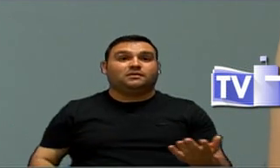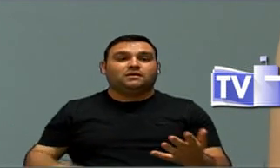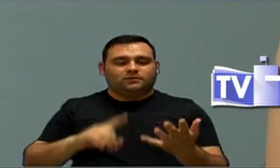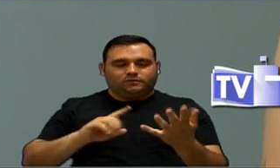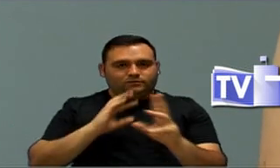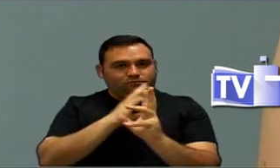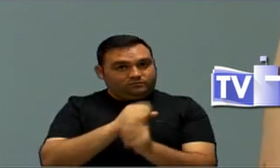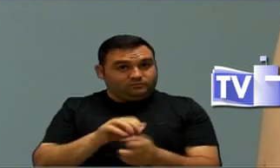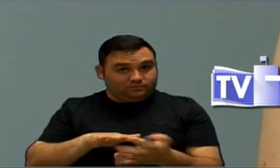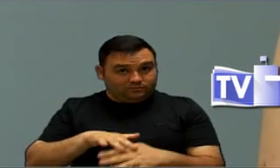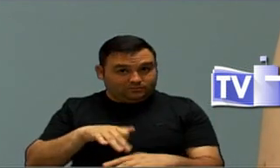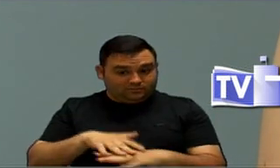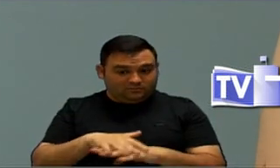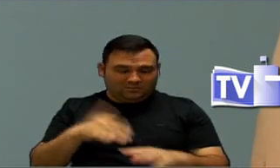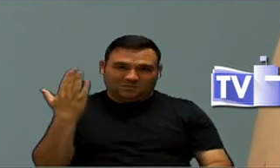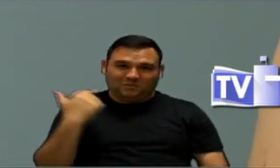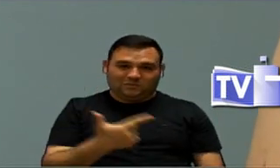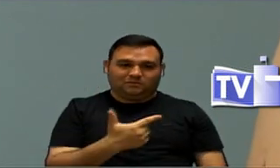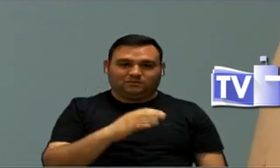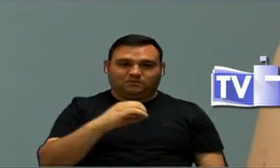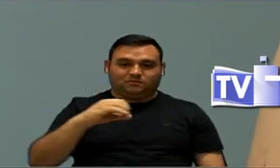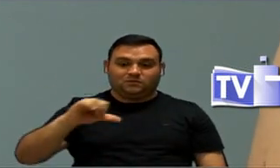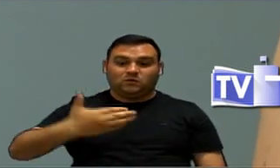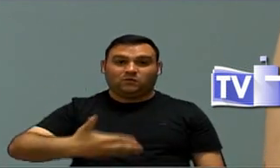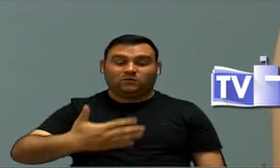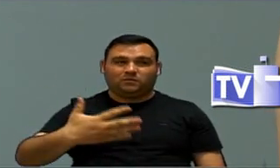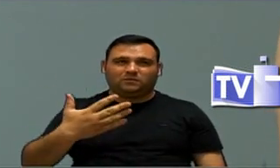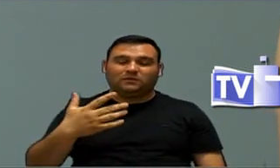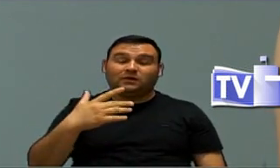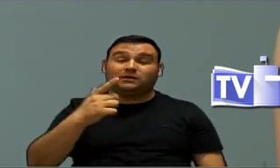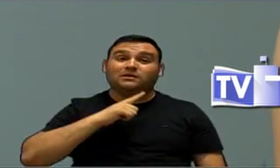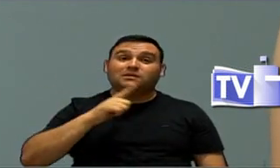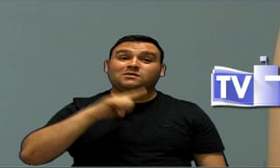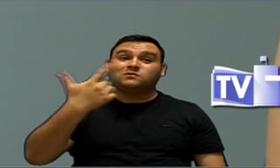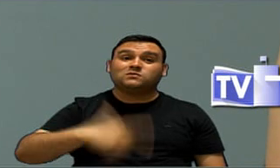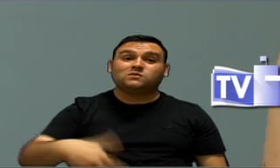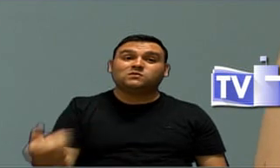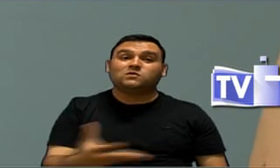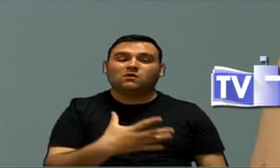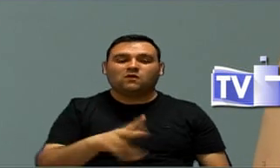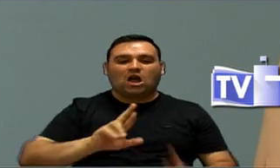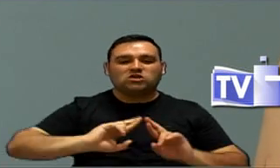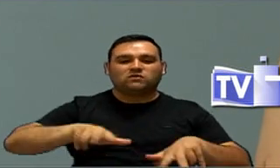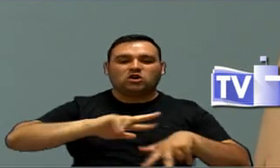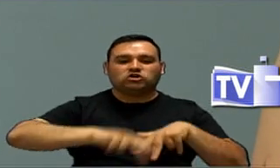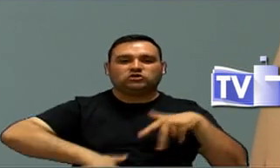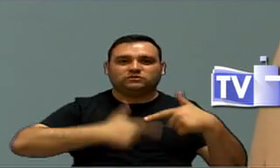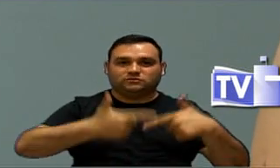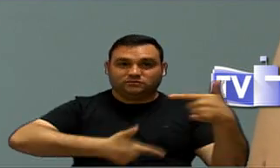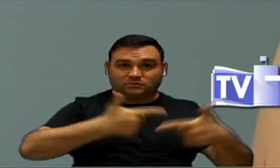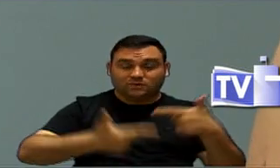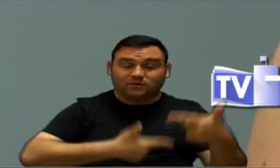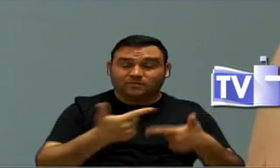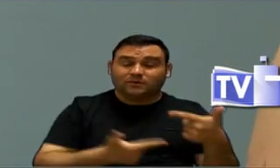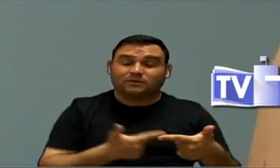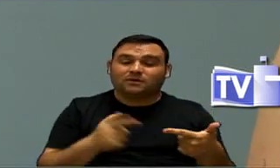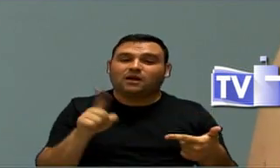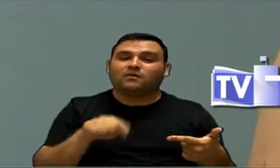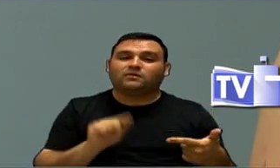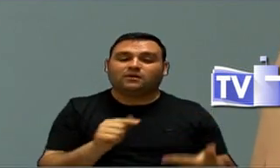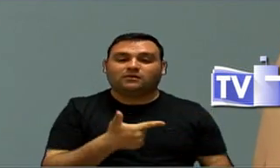desses dados, em 2009, eles vão ser atualizados, dizendo que a desigualdade de gênero no trabalho ela